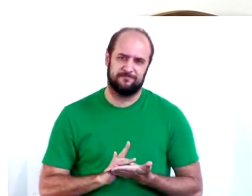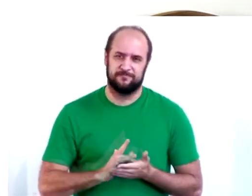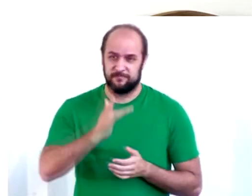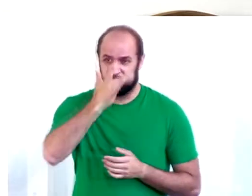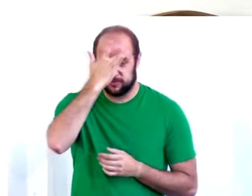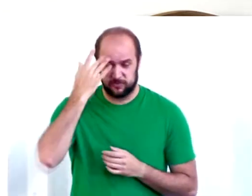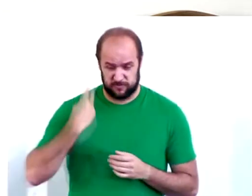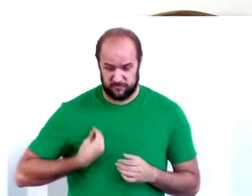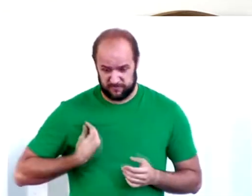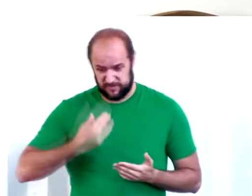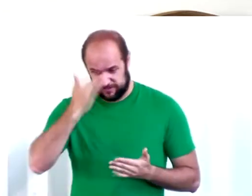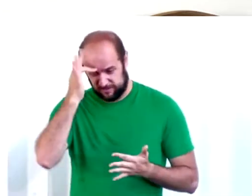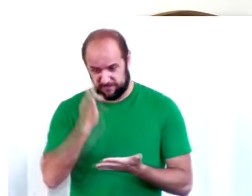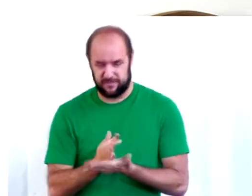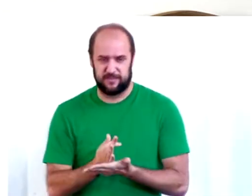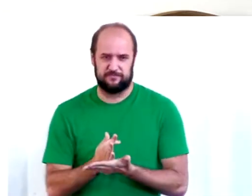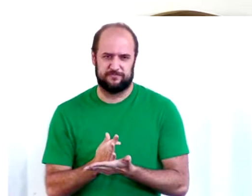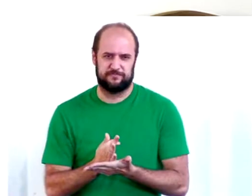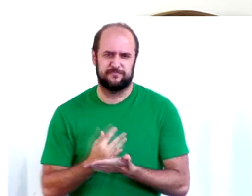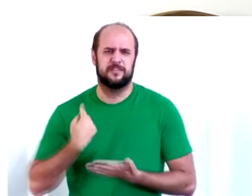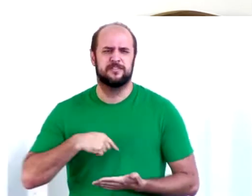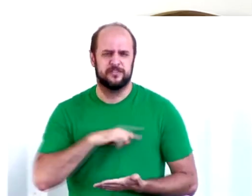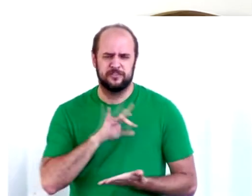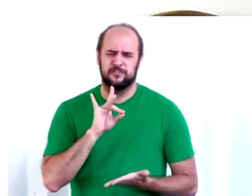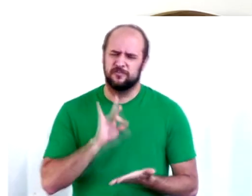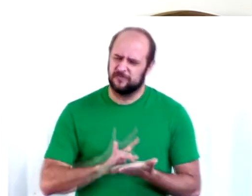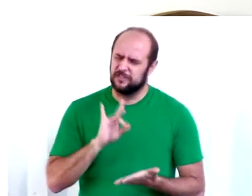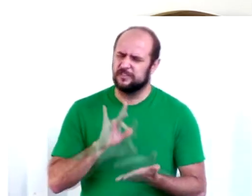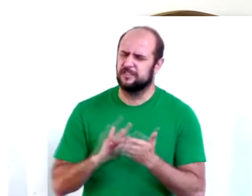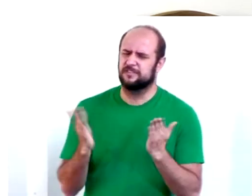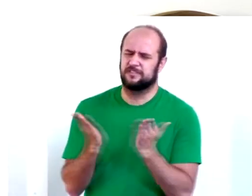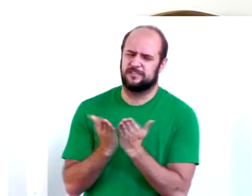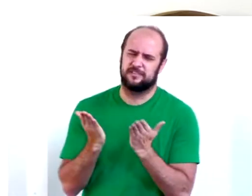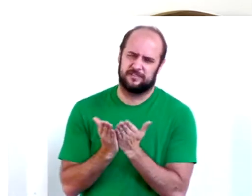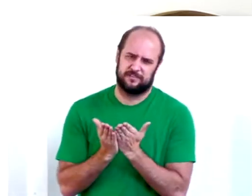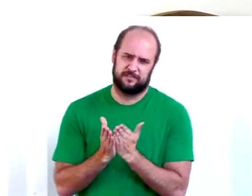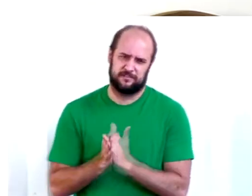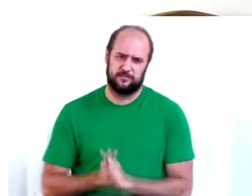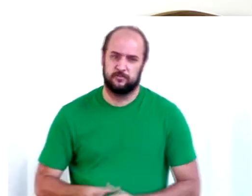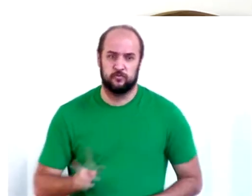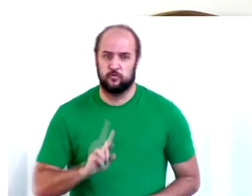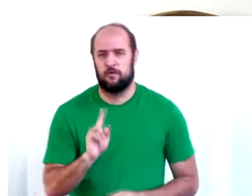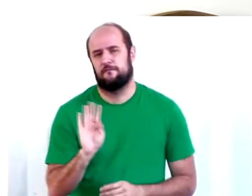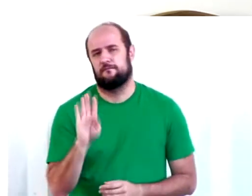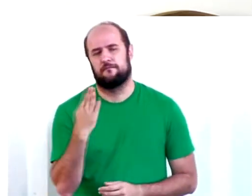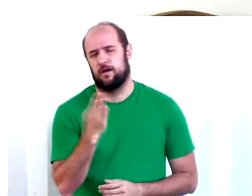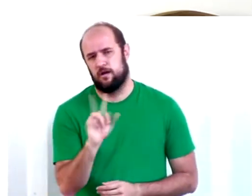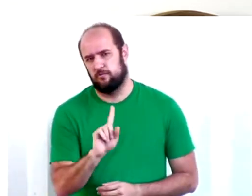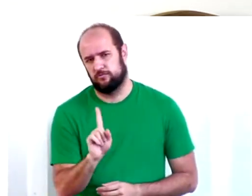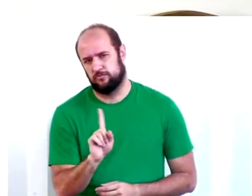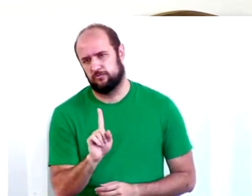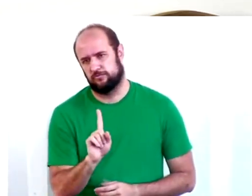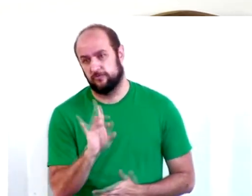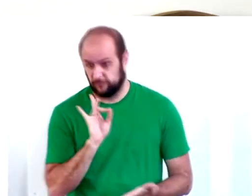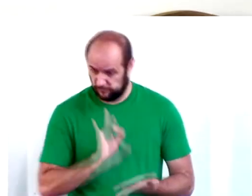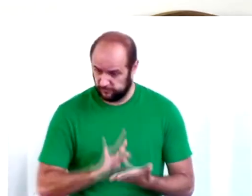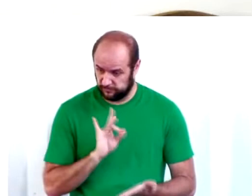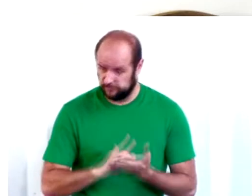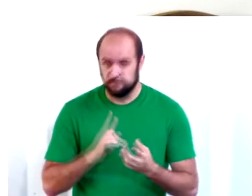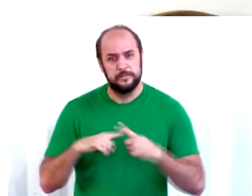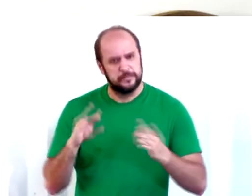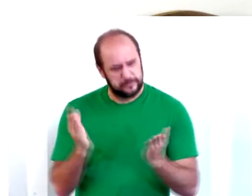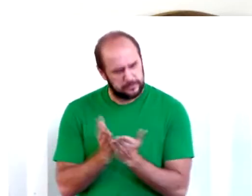pessoas que vivem pela fé, quando nós somos verdadeiramente cristãos, quando nós não somos cristãos falsos, mas quando nós somos